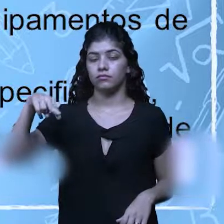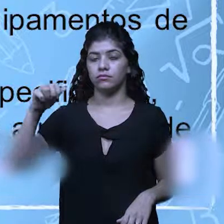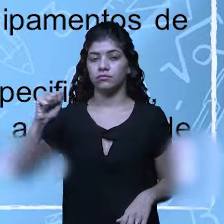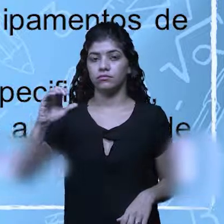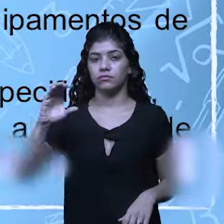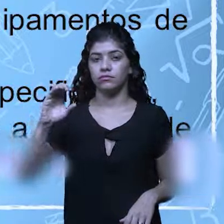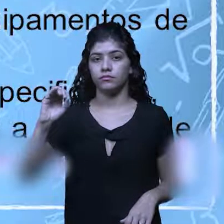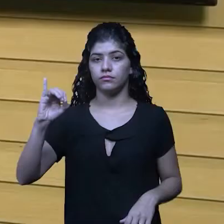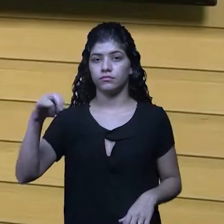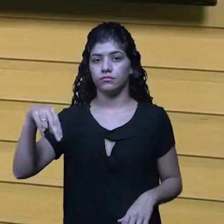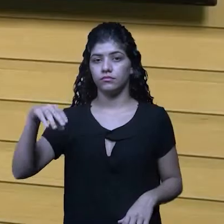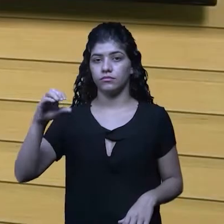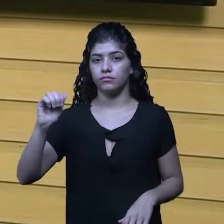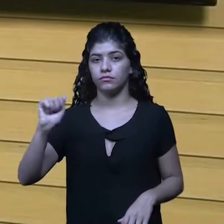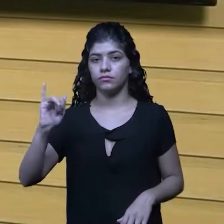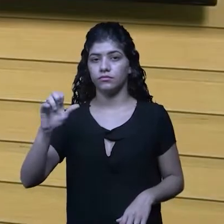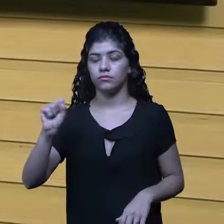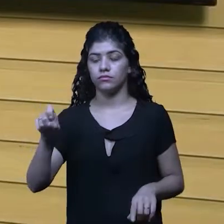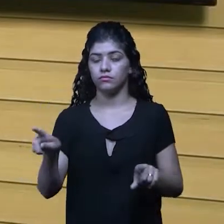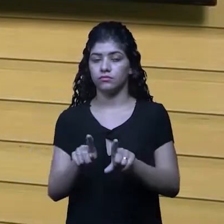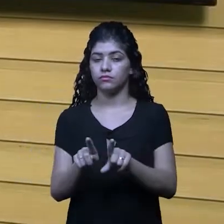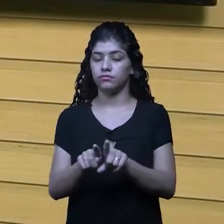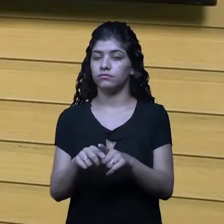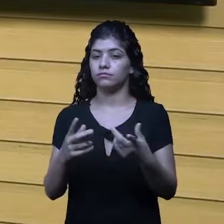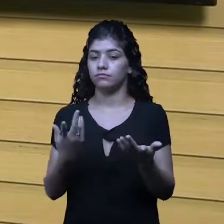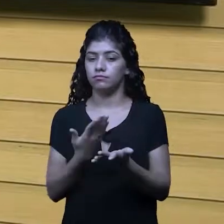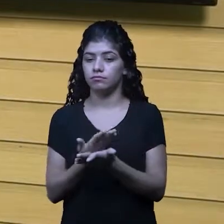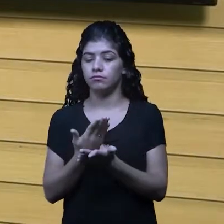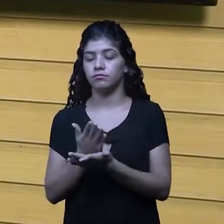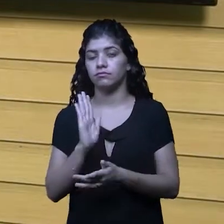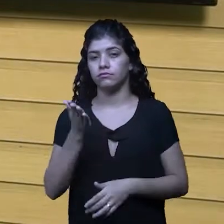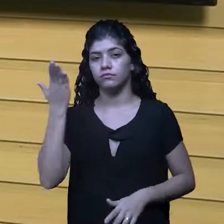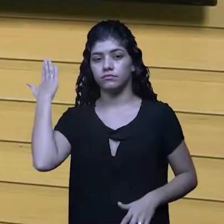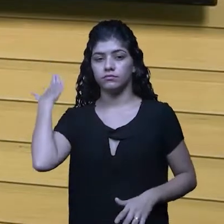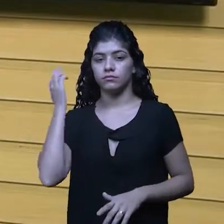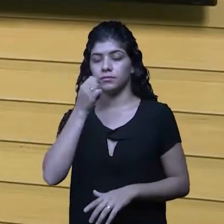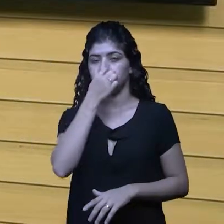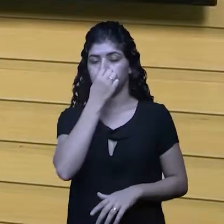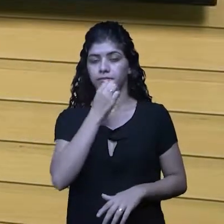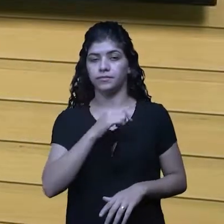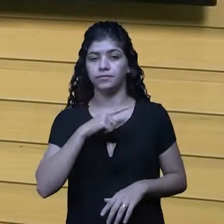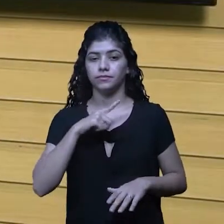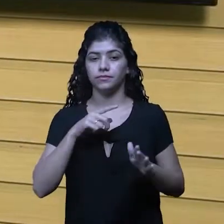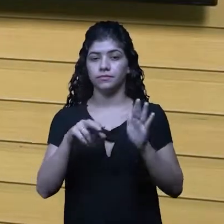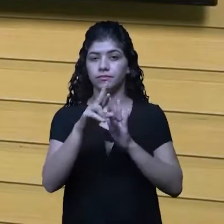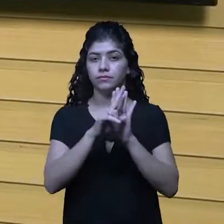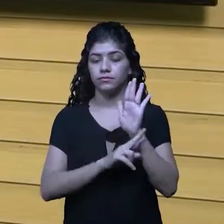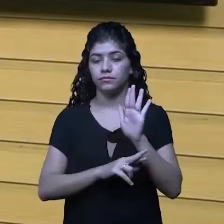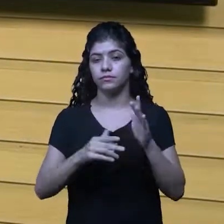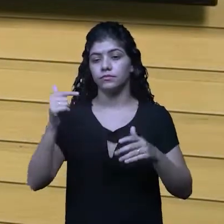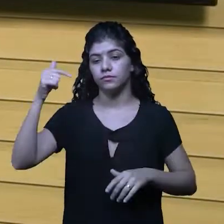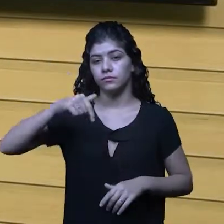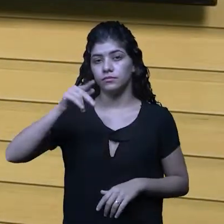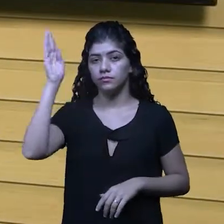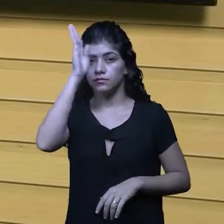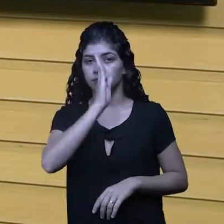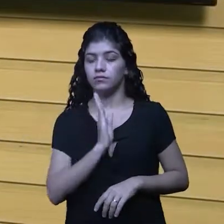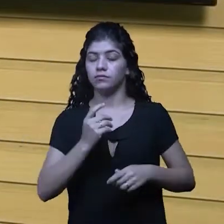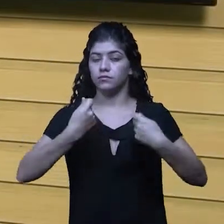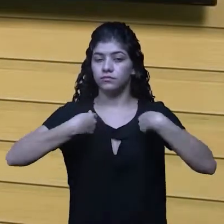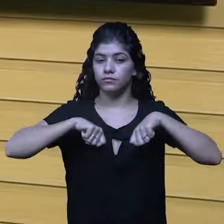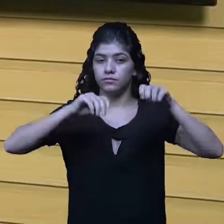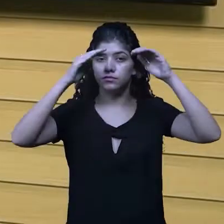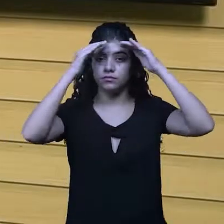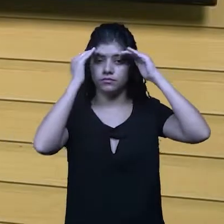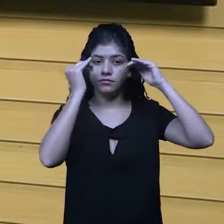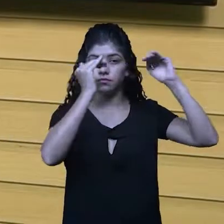ou nacionais. Aqui, nós já vimos em aulas anteriores que quando não há normas nacionais, a